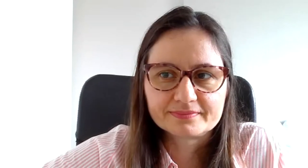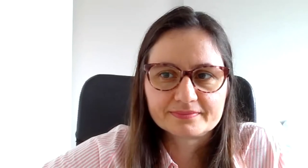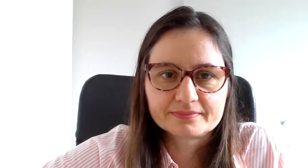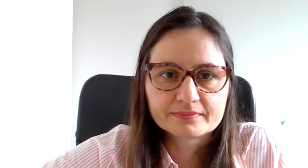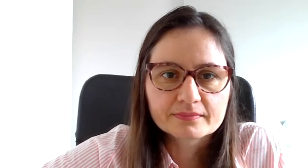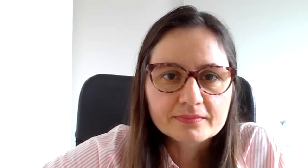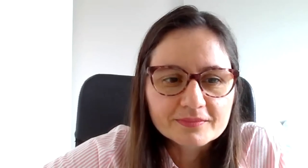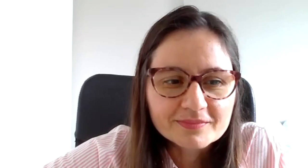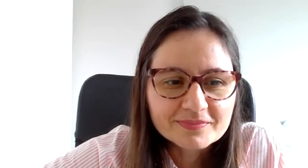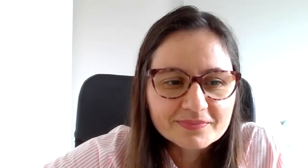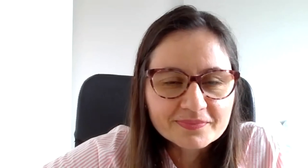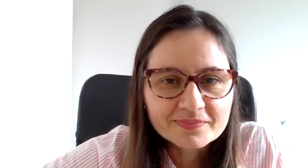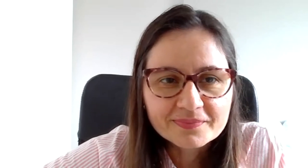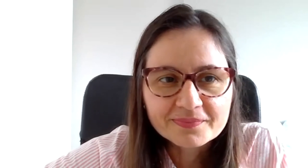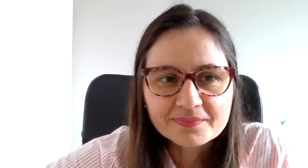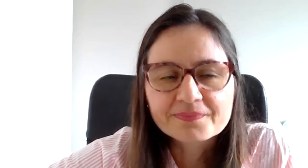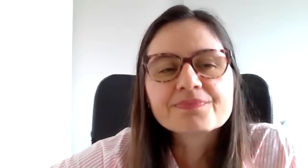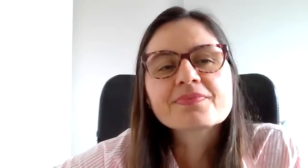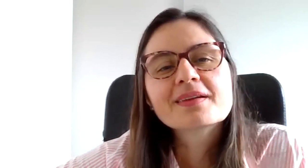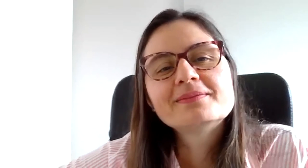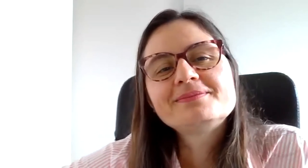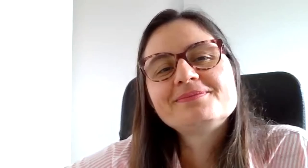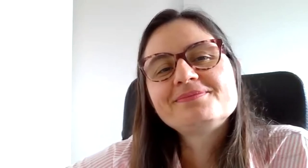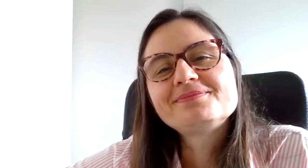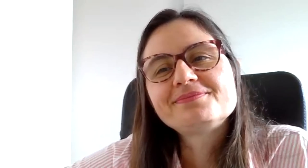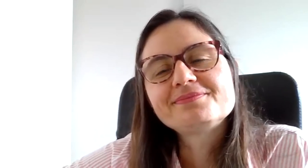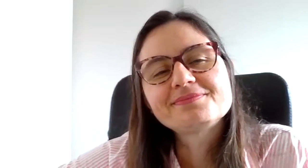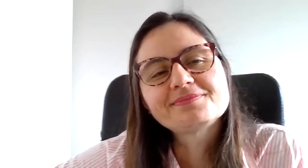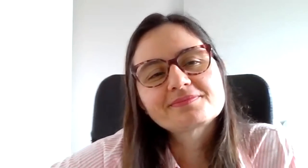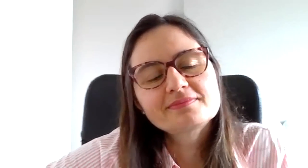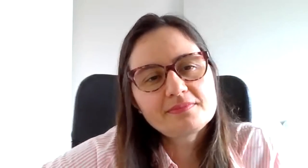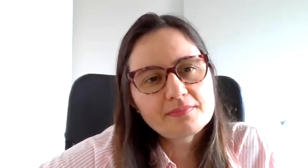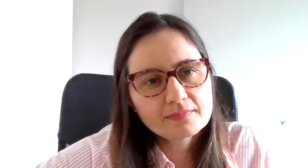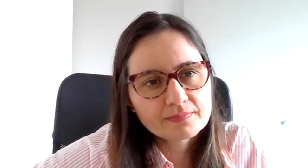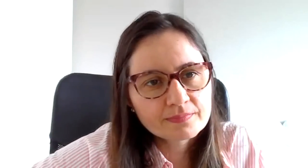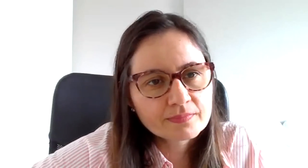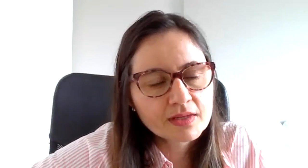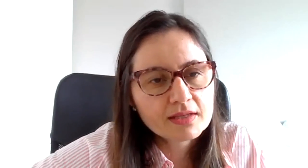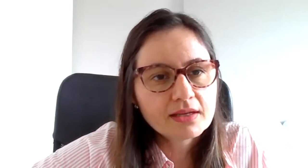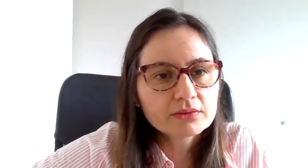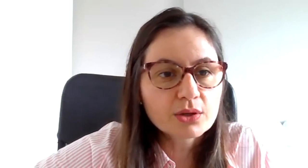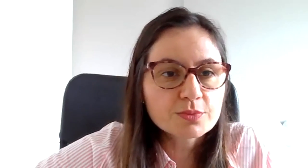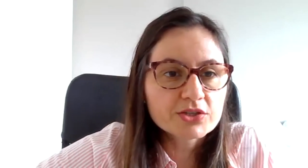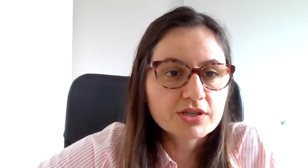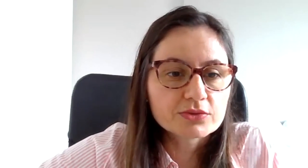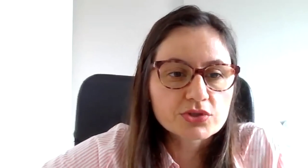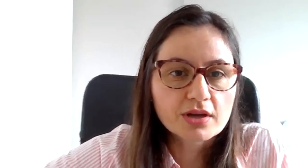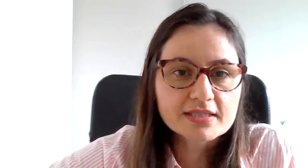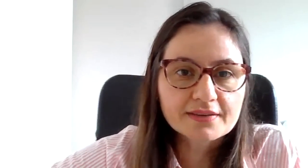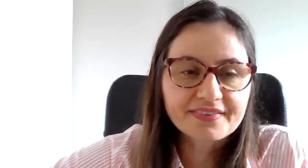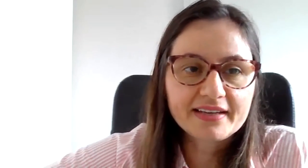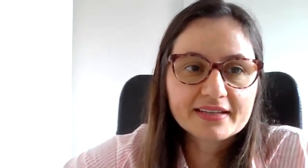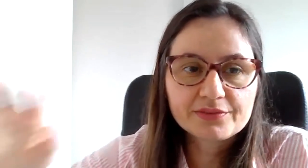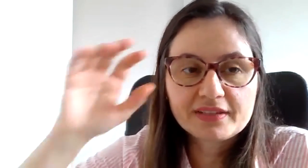Desculpa, não ter podido participar efetivamente, mas tentei um pouco. Não, está ótimo, Edinho.